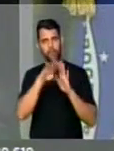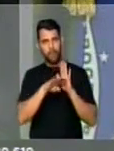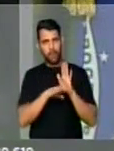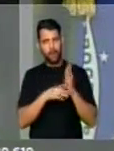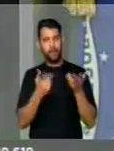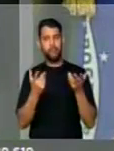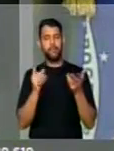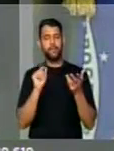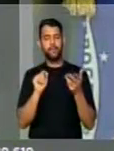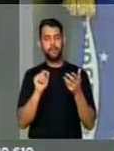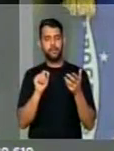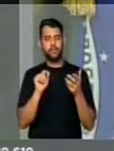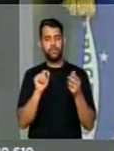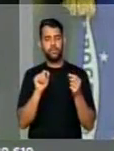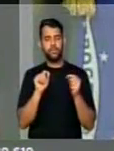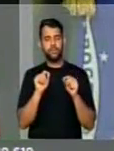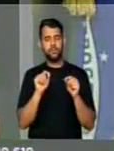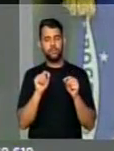de